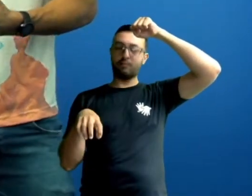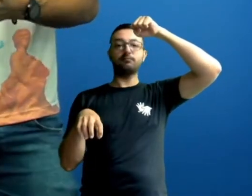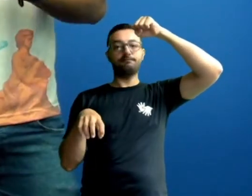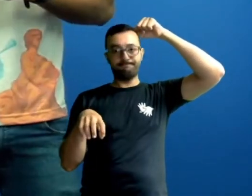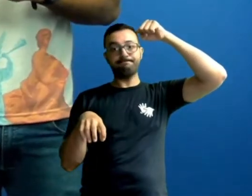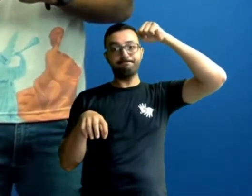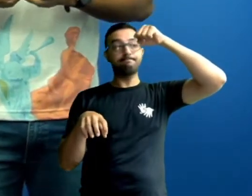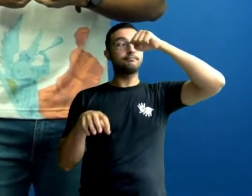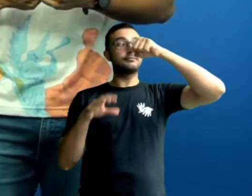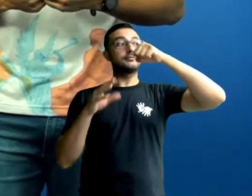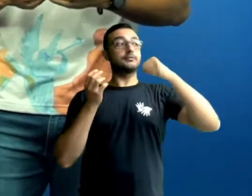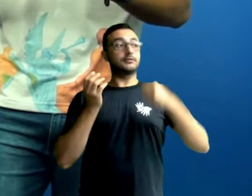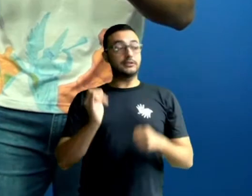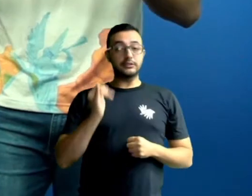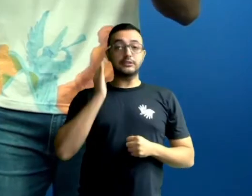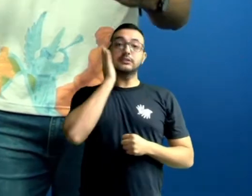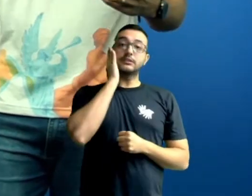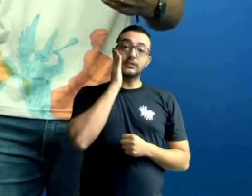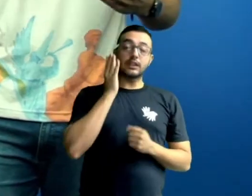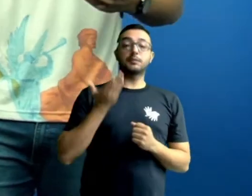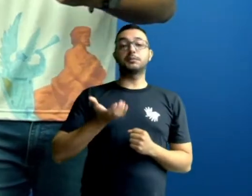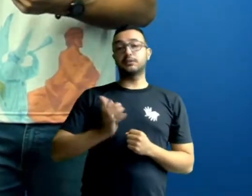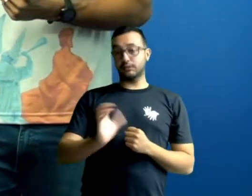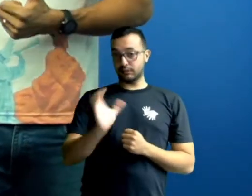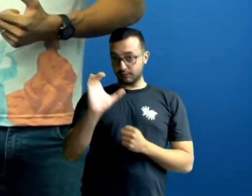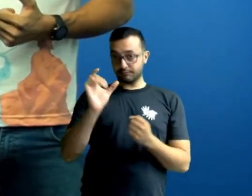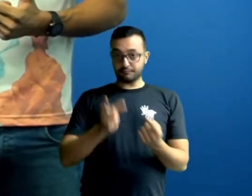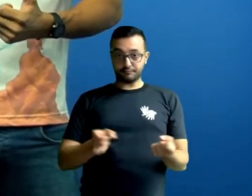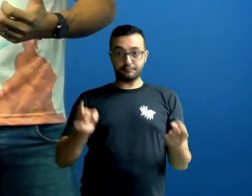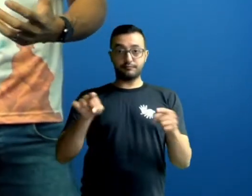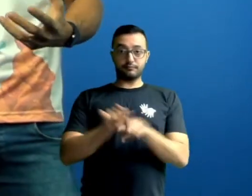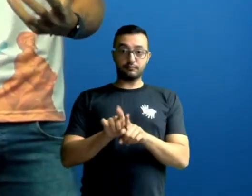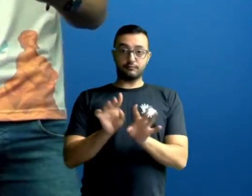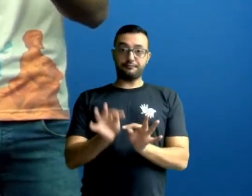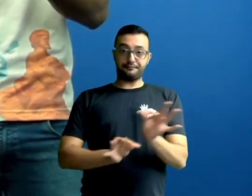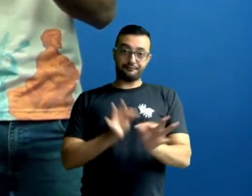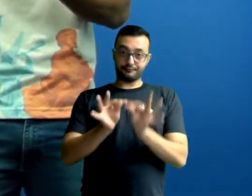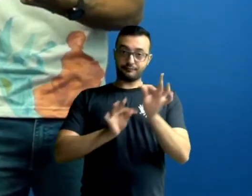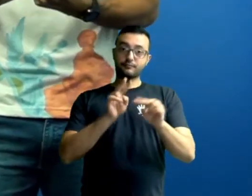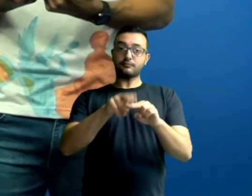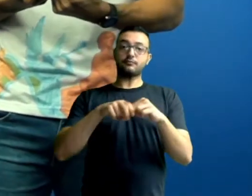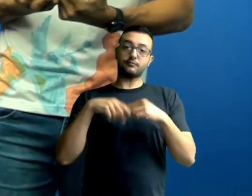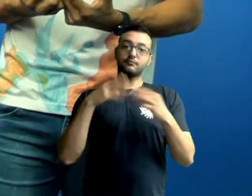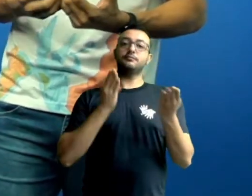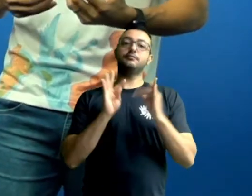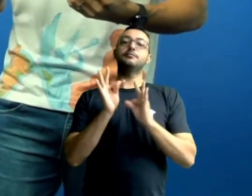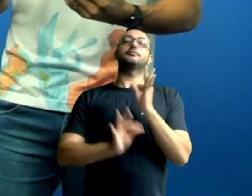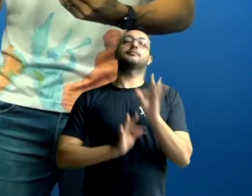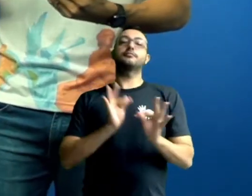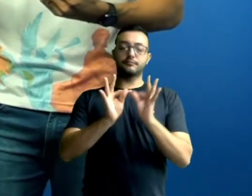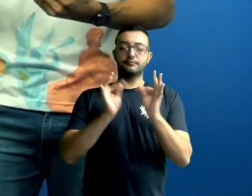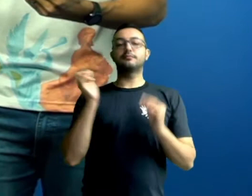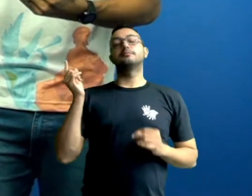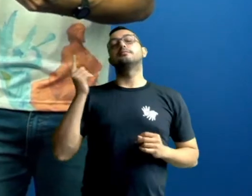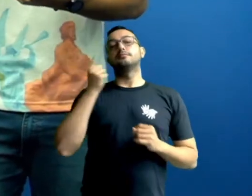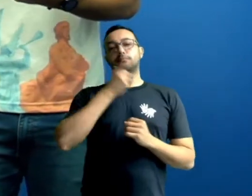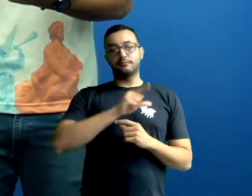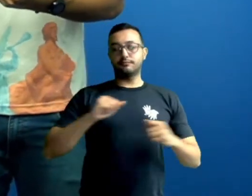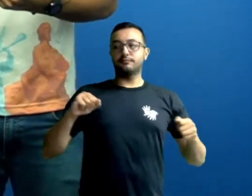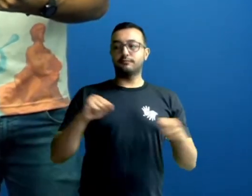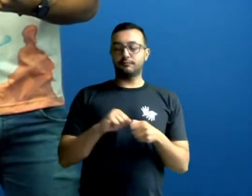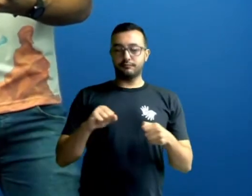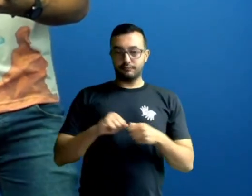morrer, né? E sabendo disso, a ciência associada com a tecnologia, através da biotecnologia, consegue